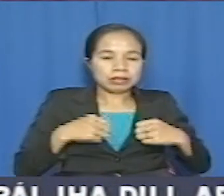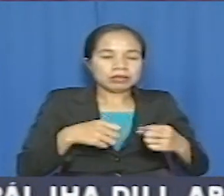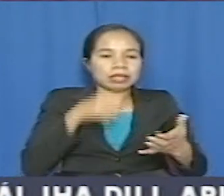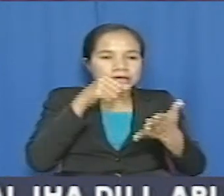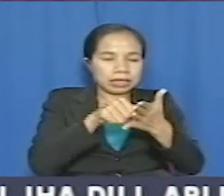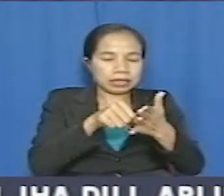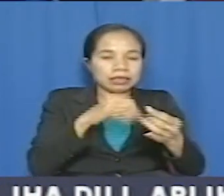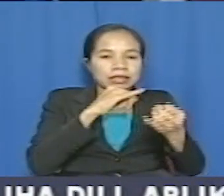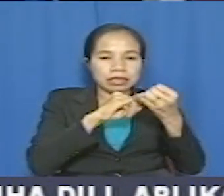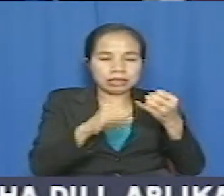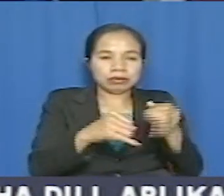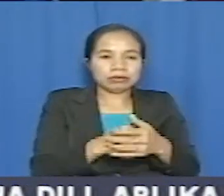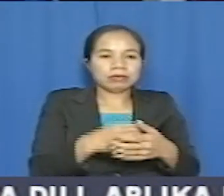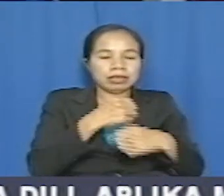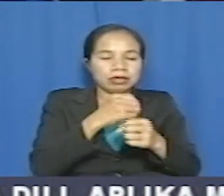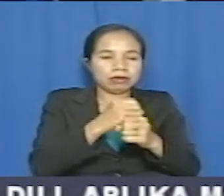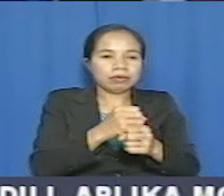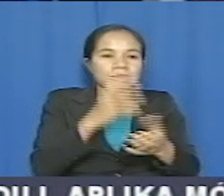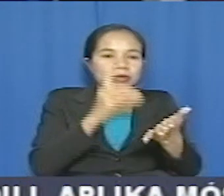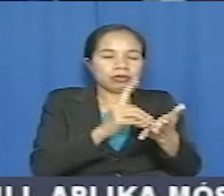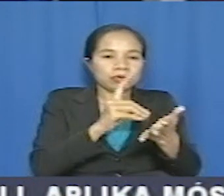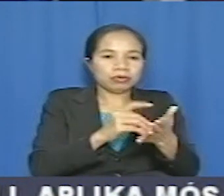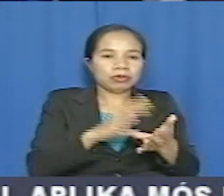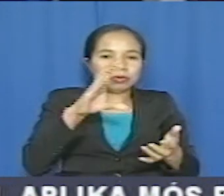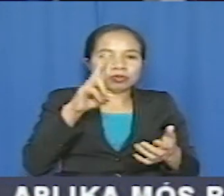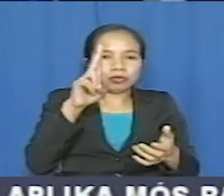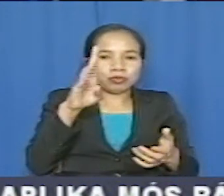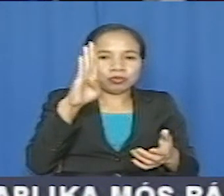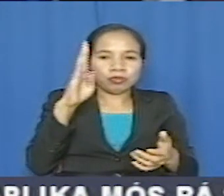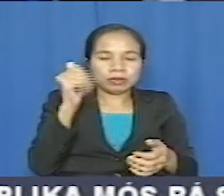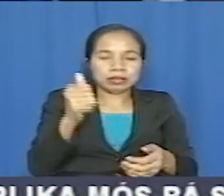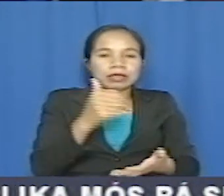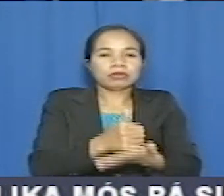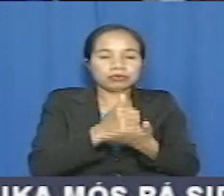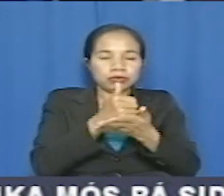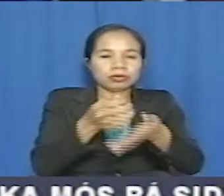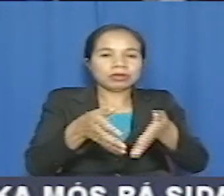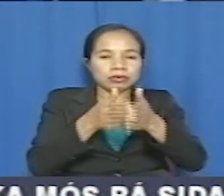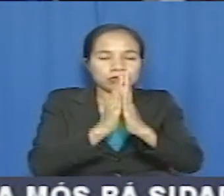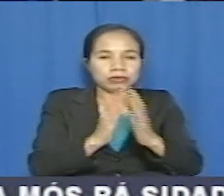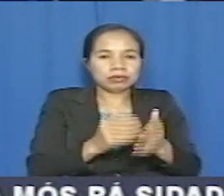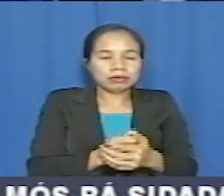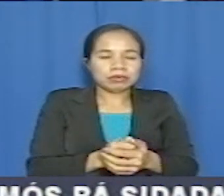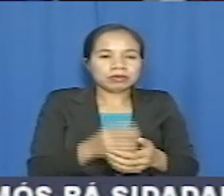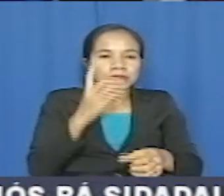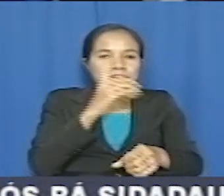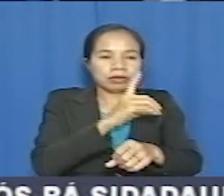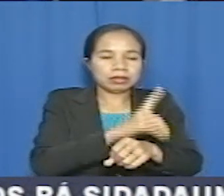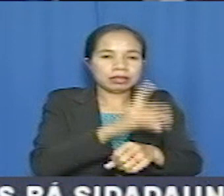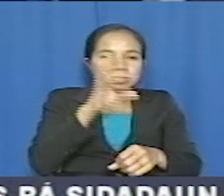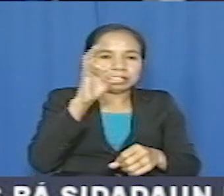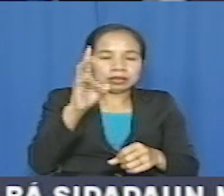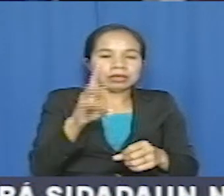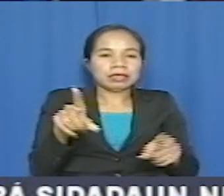ao halo ba ia médico Cuba sira para tu bele russo ser ni apoio quando ba Austrália nem cara que espera dia 6 dia 7 nessa